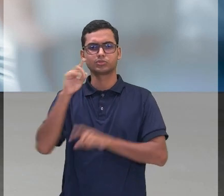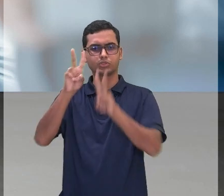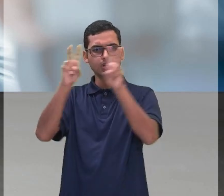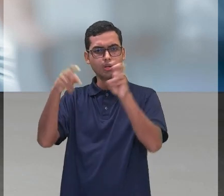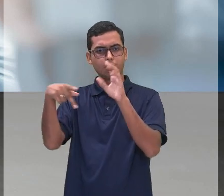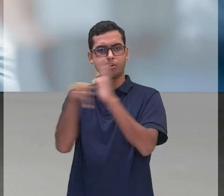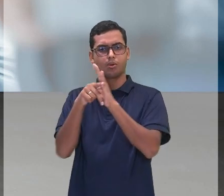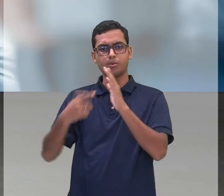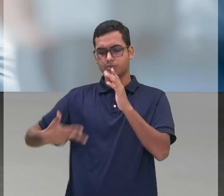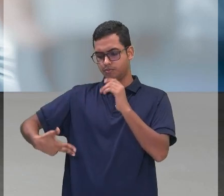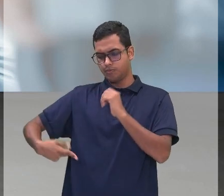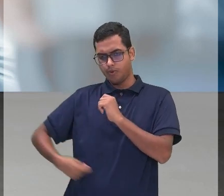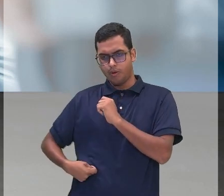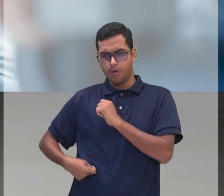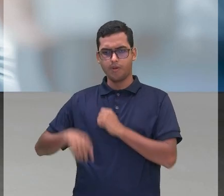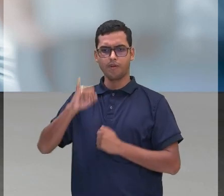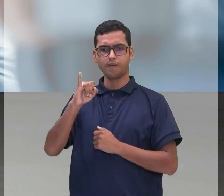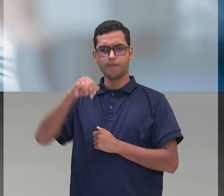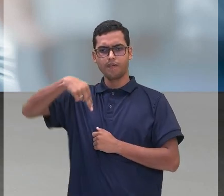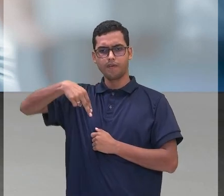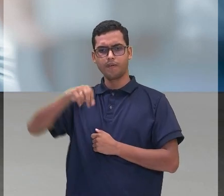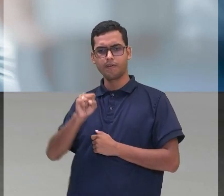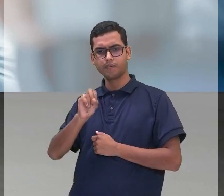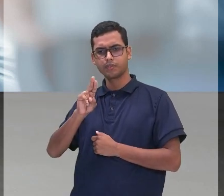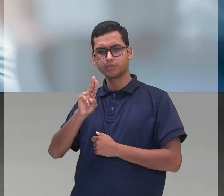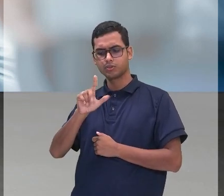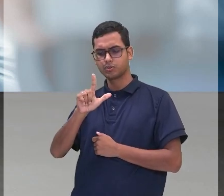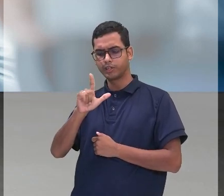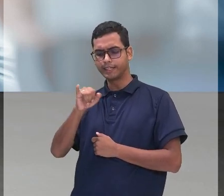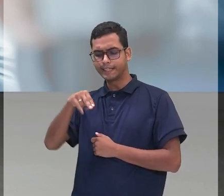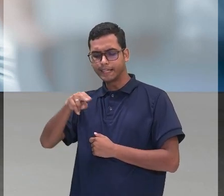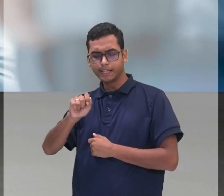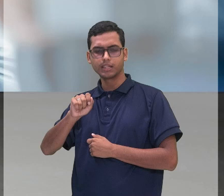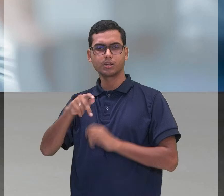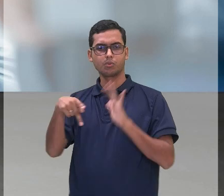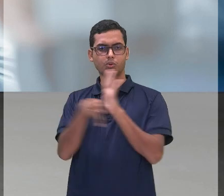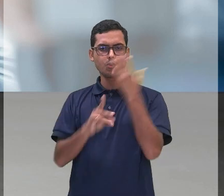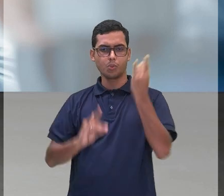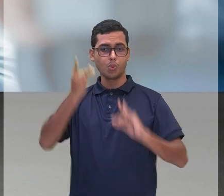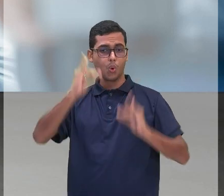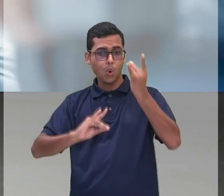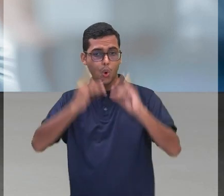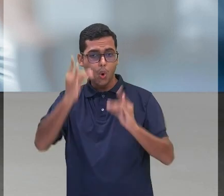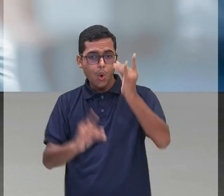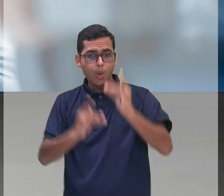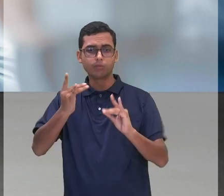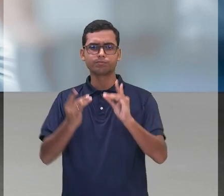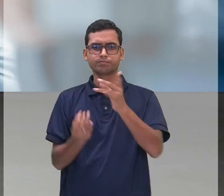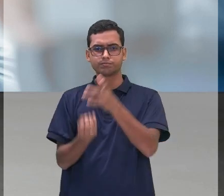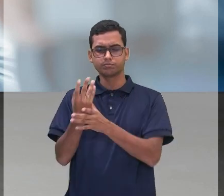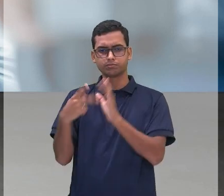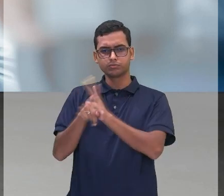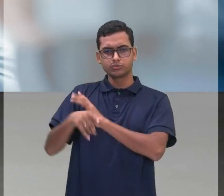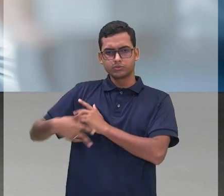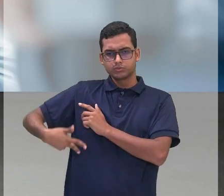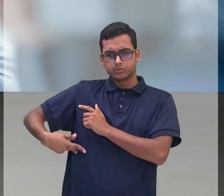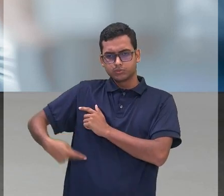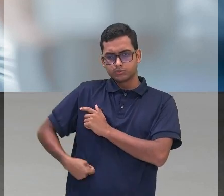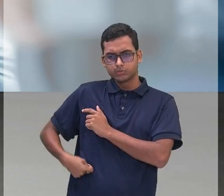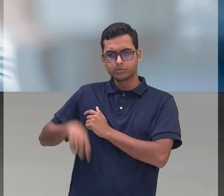produzido através ali da engenharia genética, onde é utilizado, por exemplo, a bactéria para essa